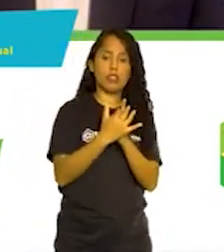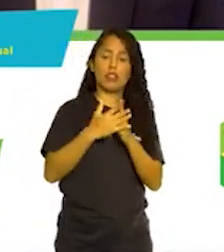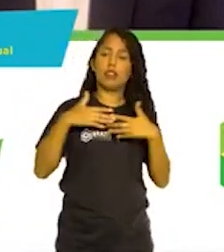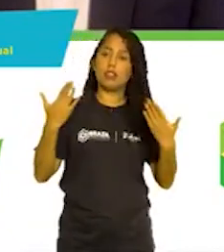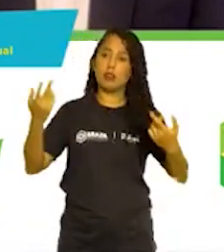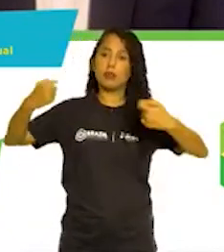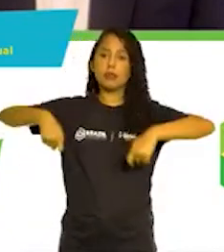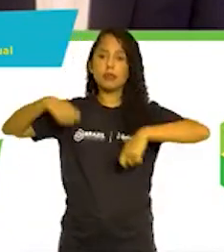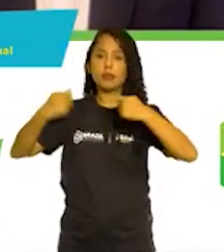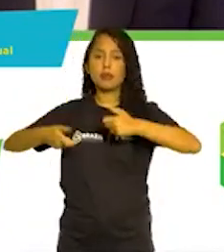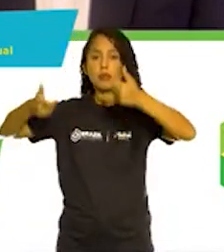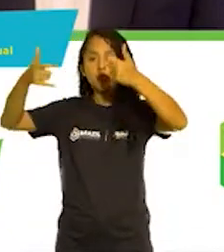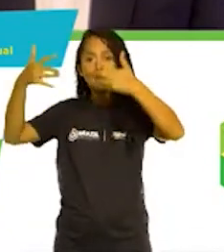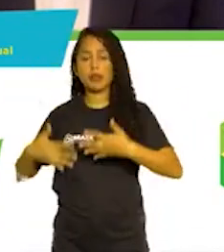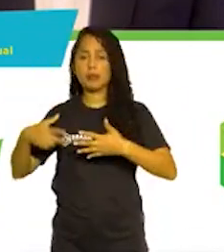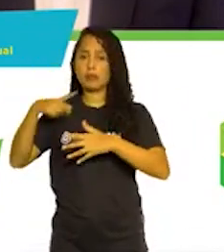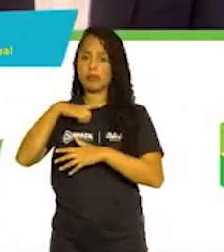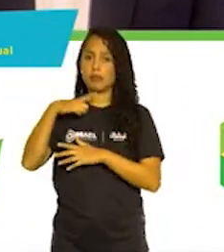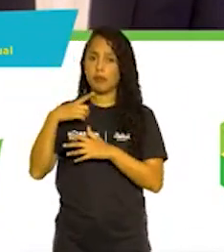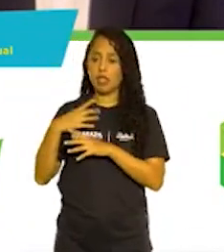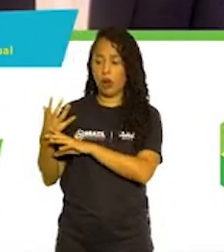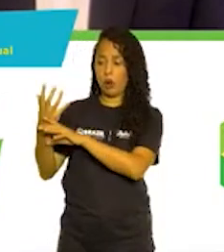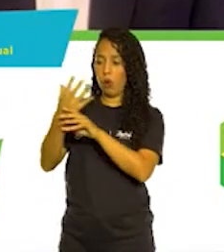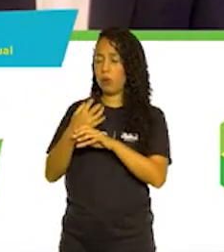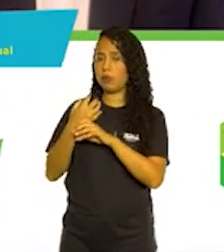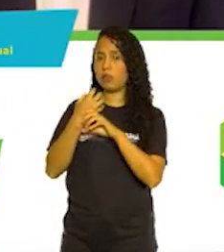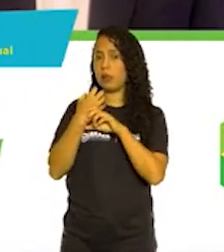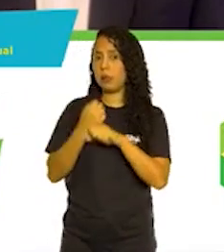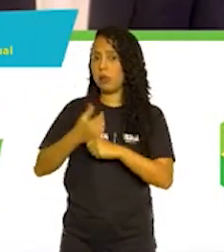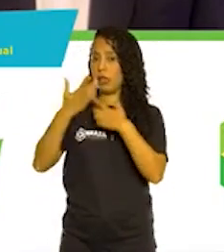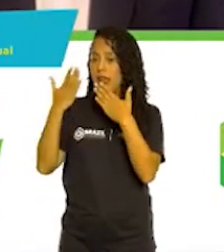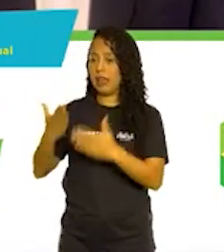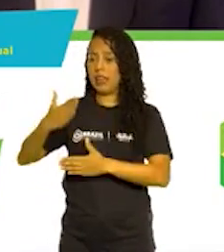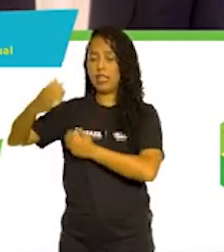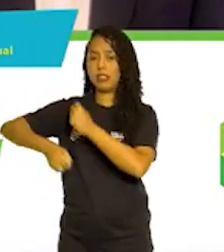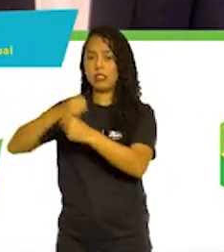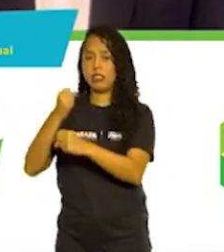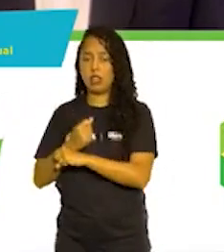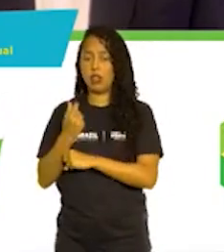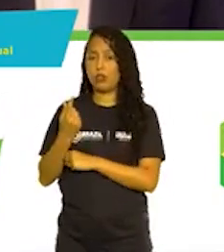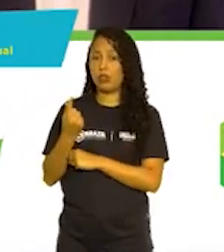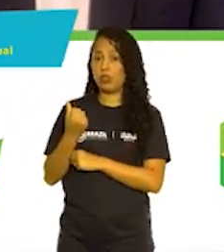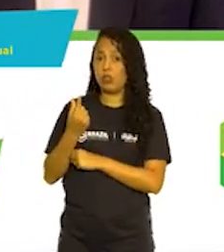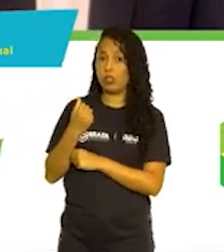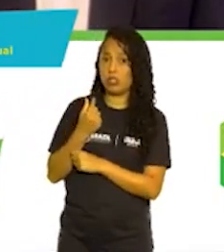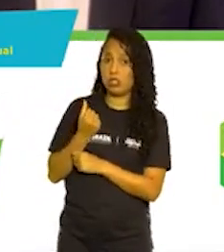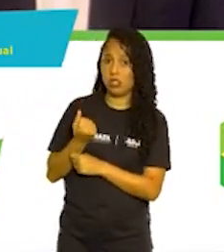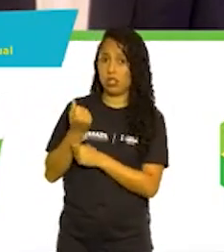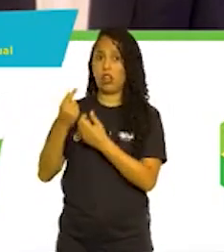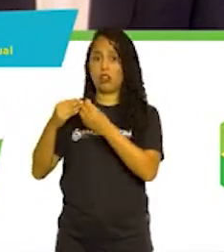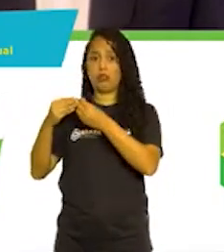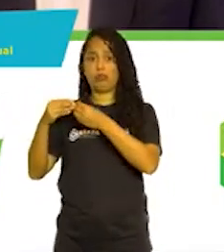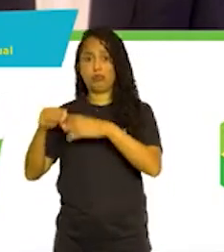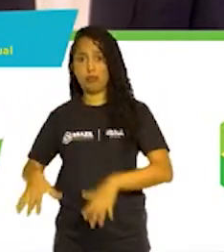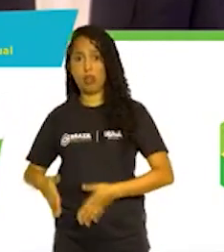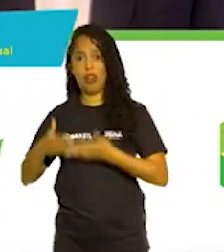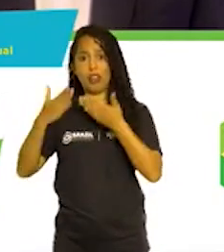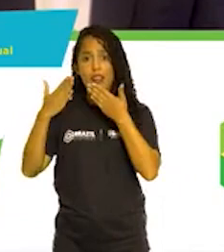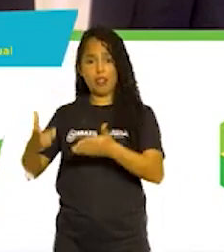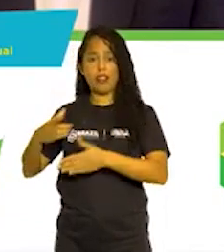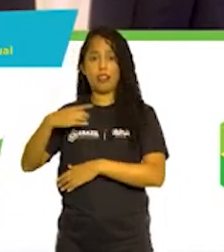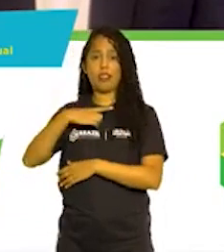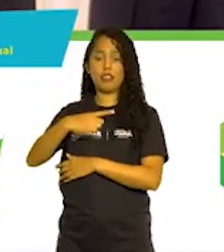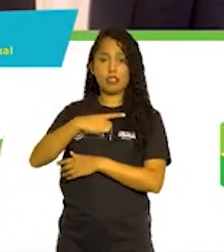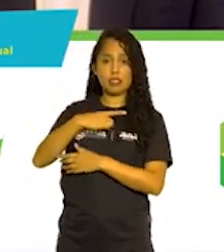por exemplo, no orçamento desse ano, o dinheiro, os recursos previstos para o censo, que é uma pesquisa